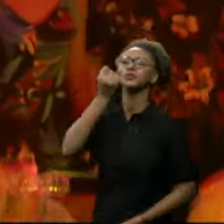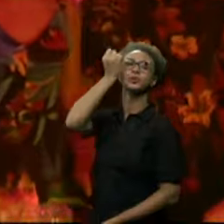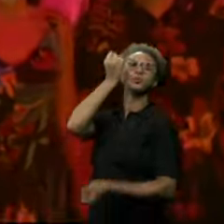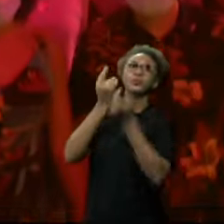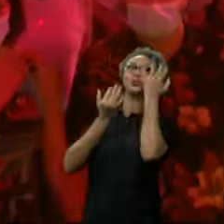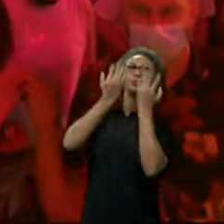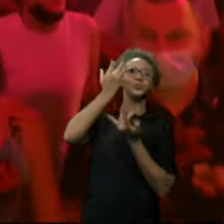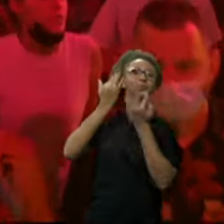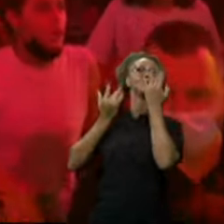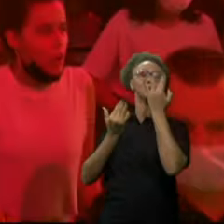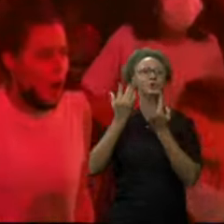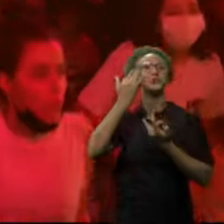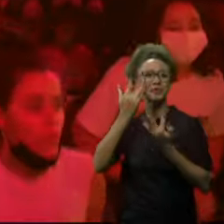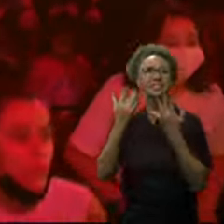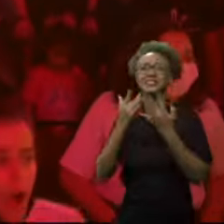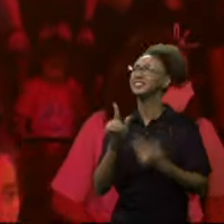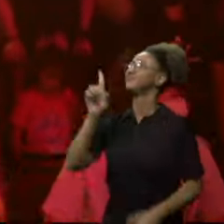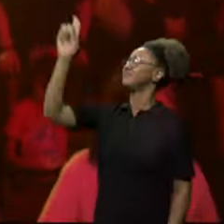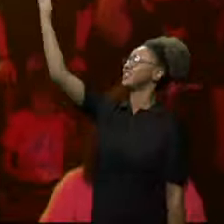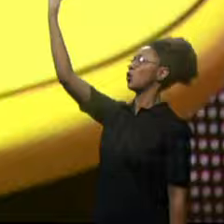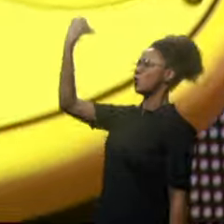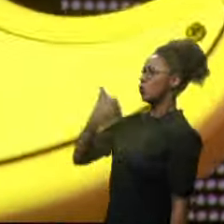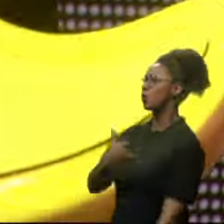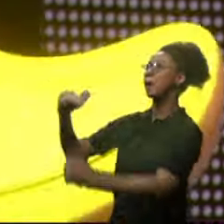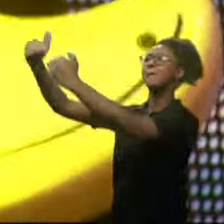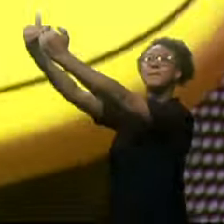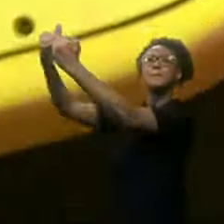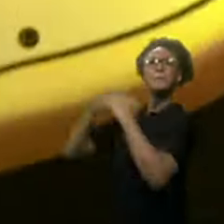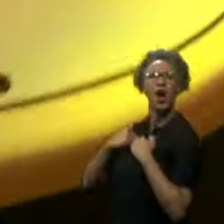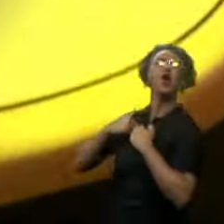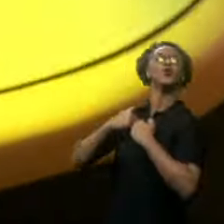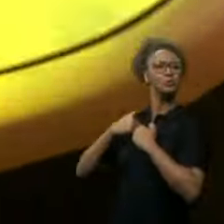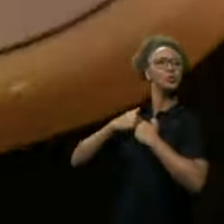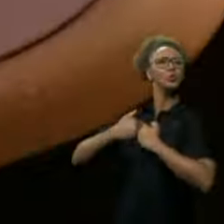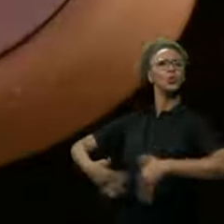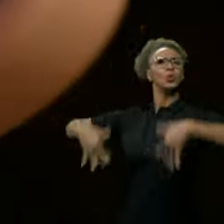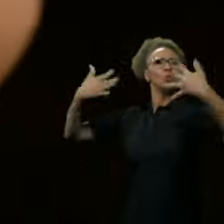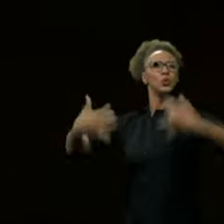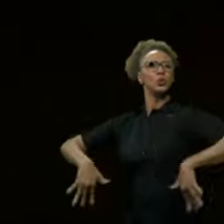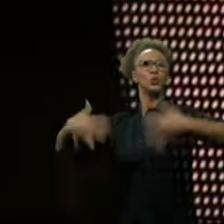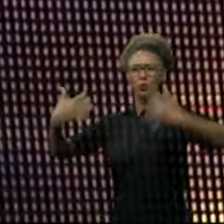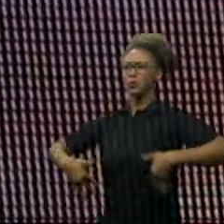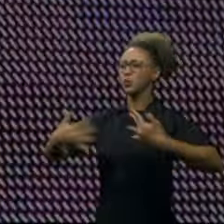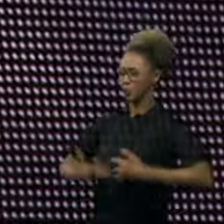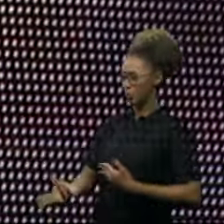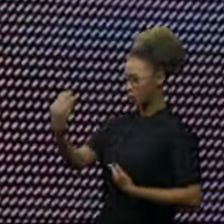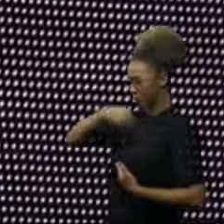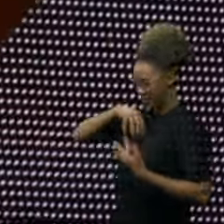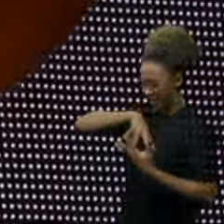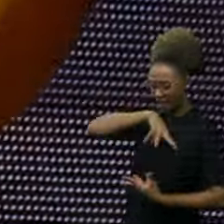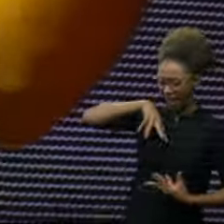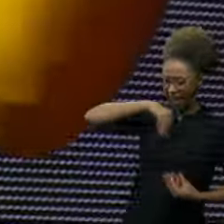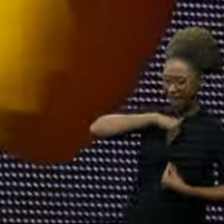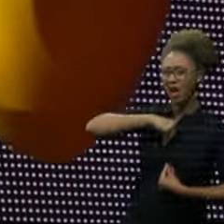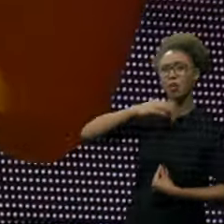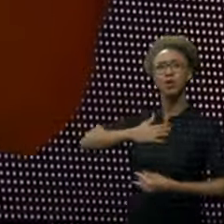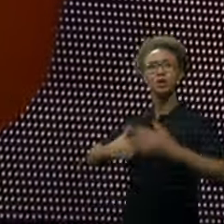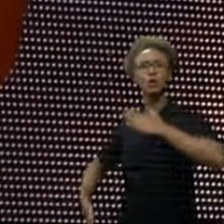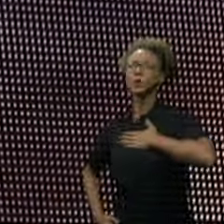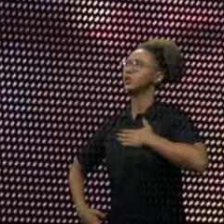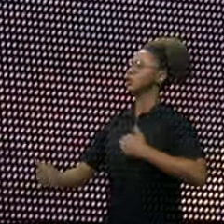dos teus olhos são um povo sua palavra vem nos dividir